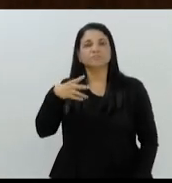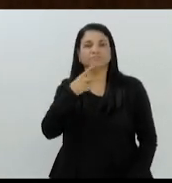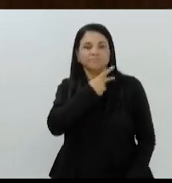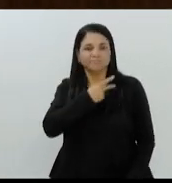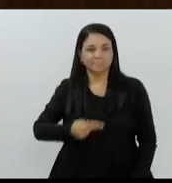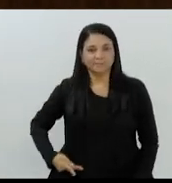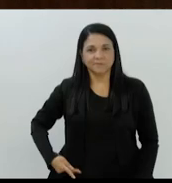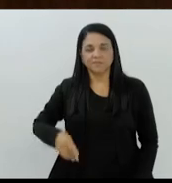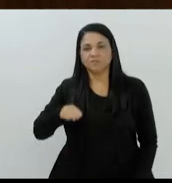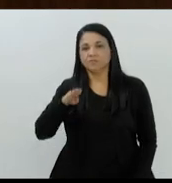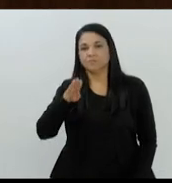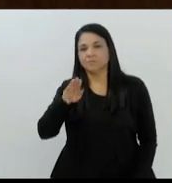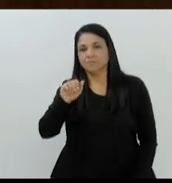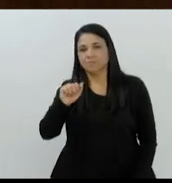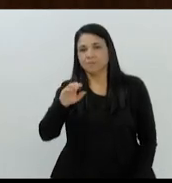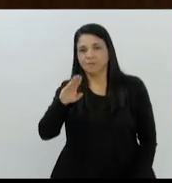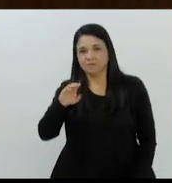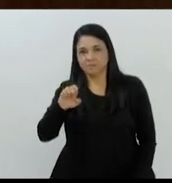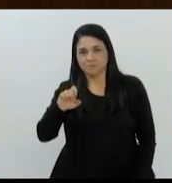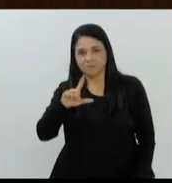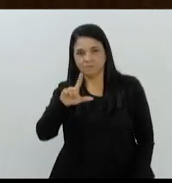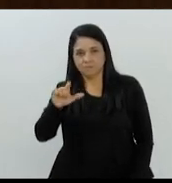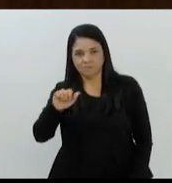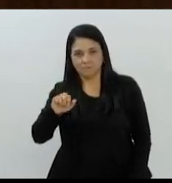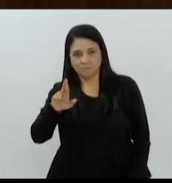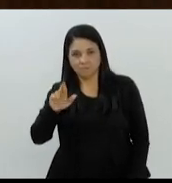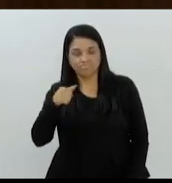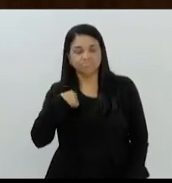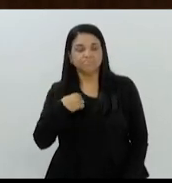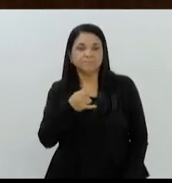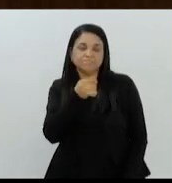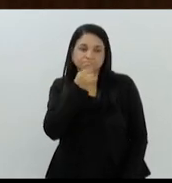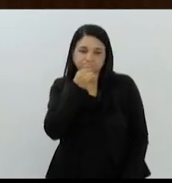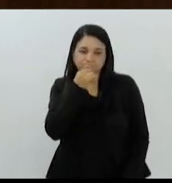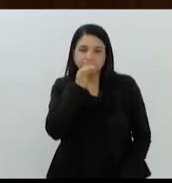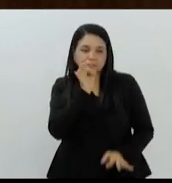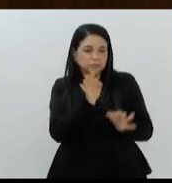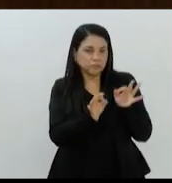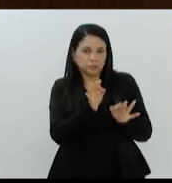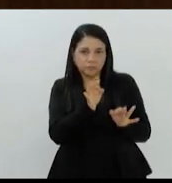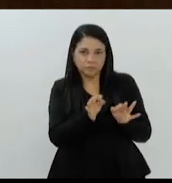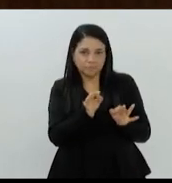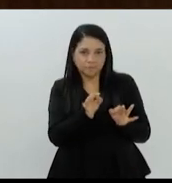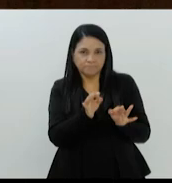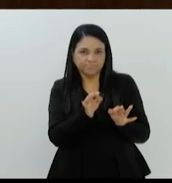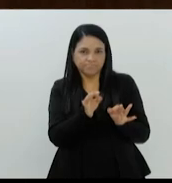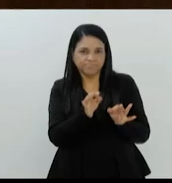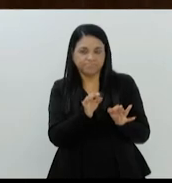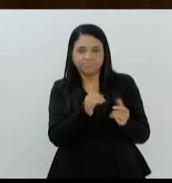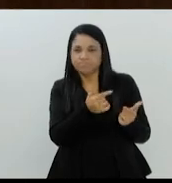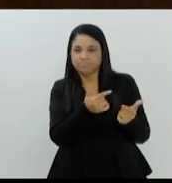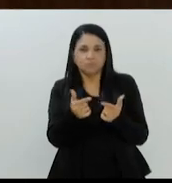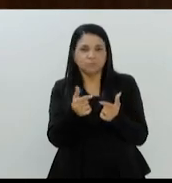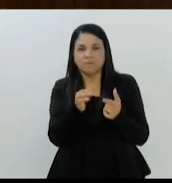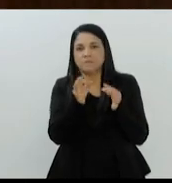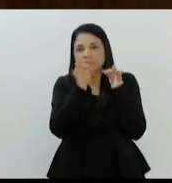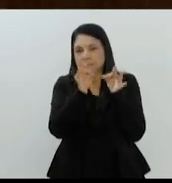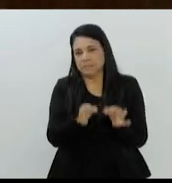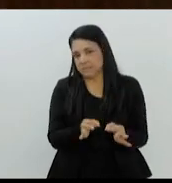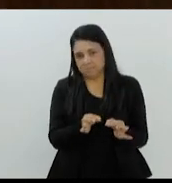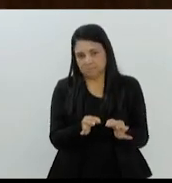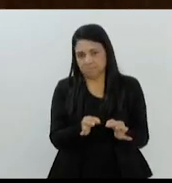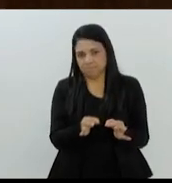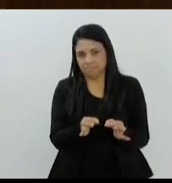casa, mas infelizmente a justiça não foi justa. E ontem eu falei isso. Nós,